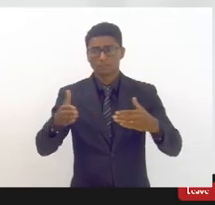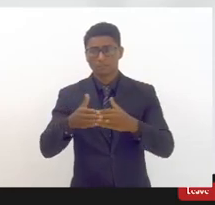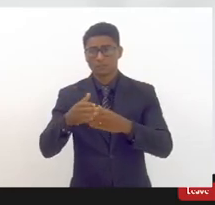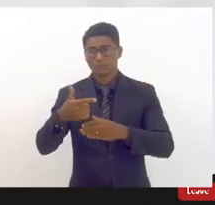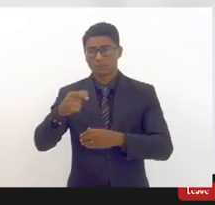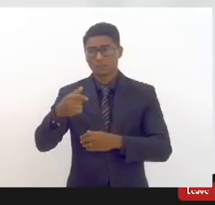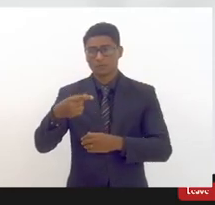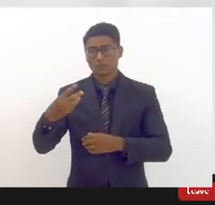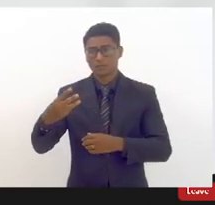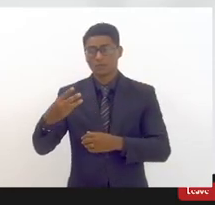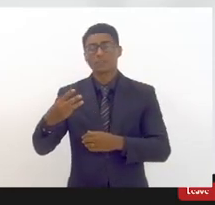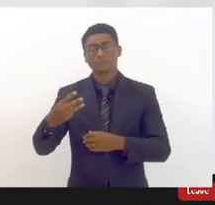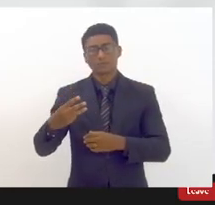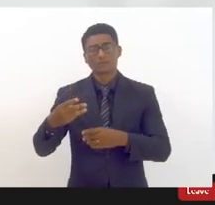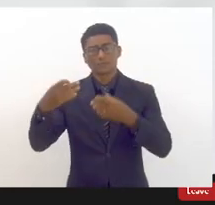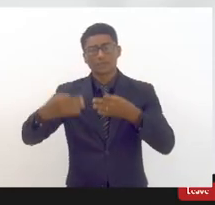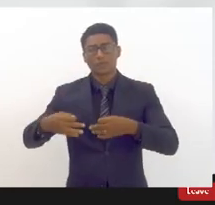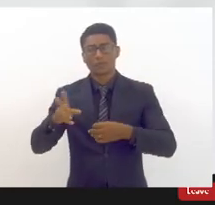que as prestadoras assumiram